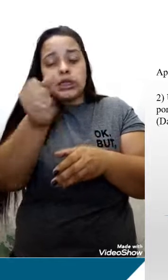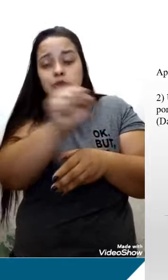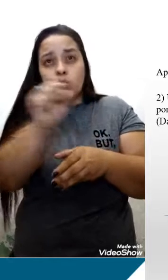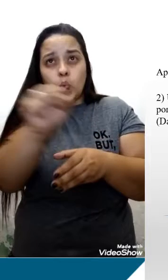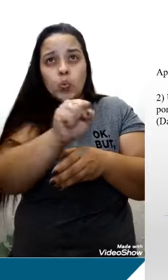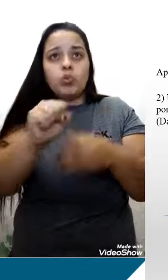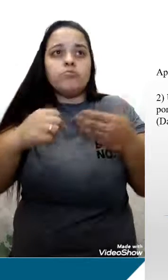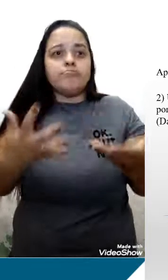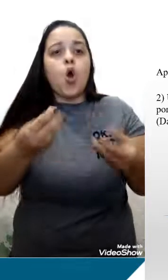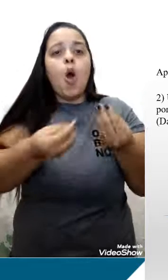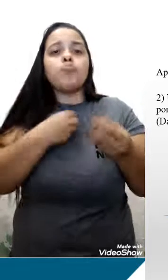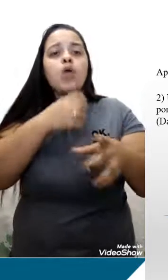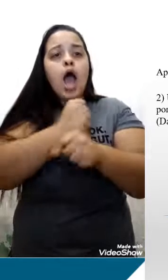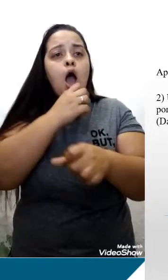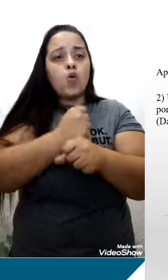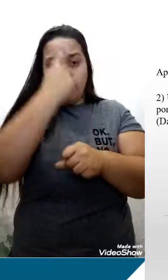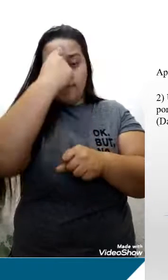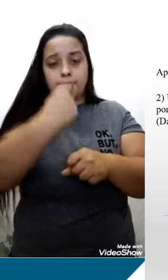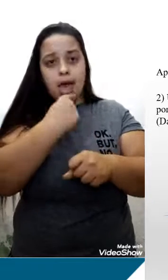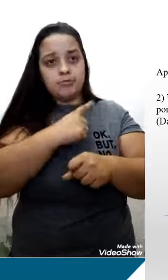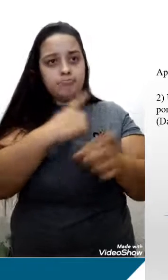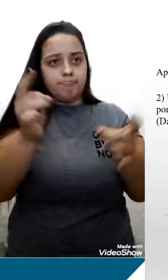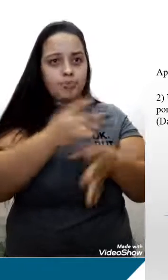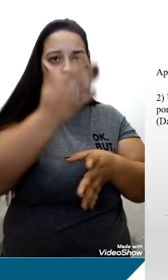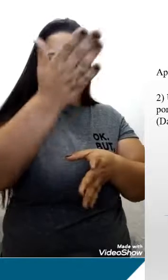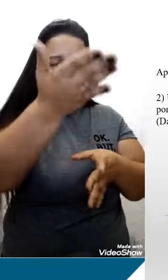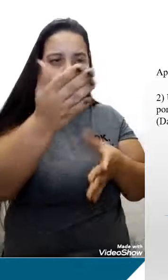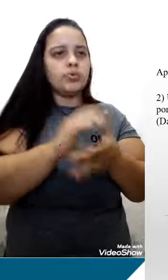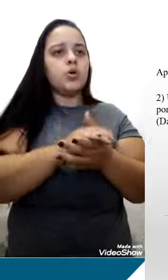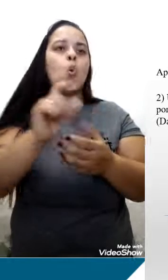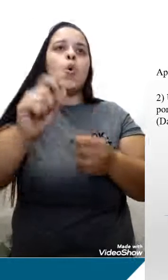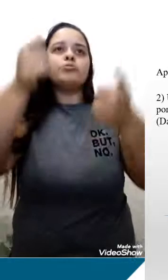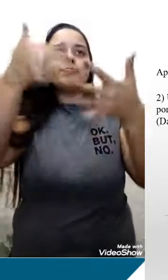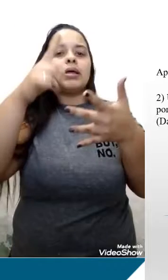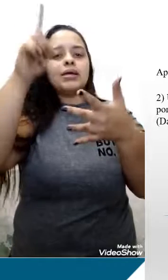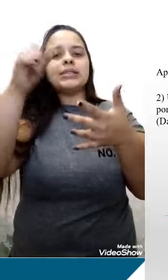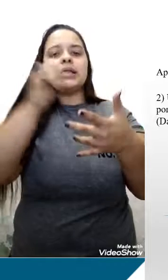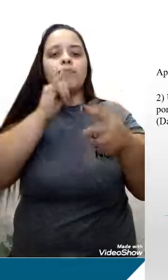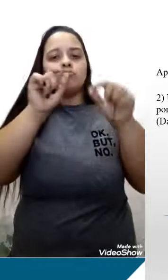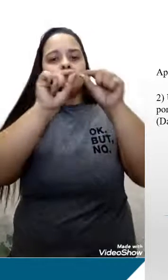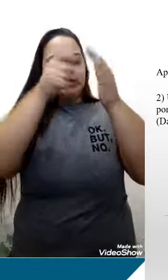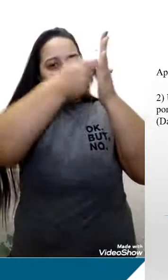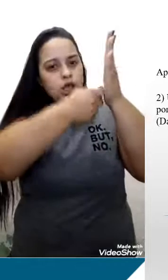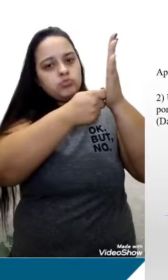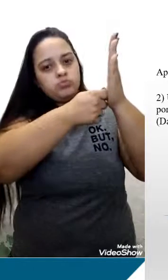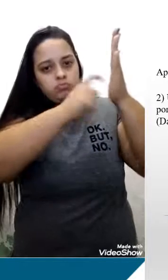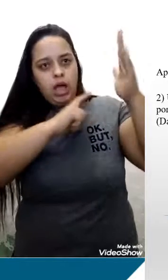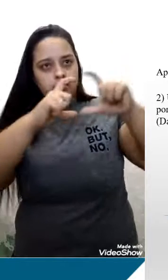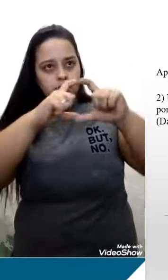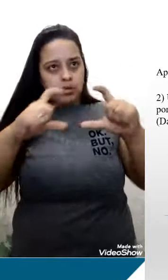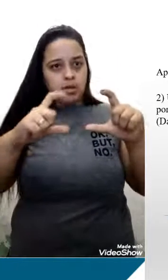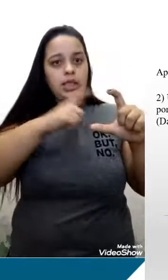desenvolvida. Bom, então aqui está a figura representando o que está descrito na questão, né? Uma força